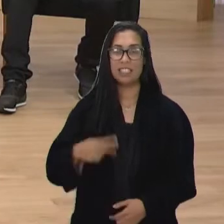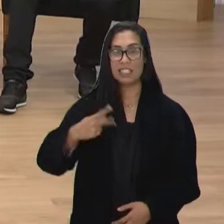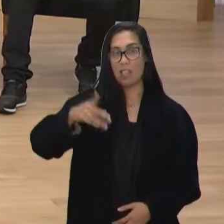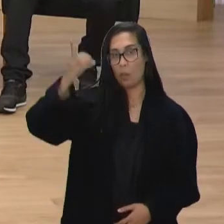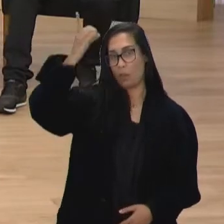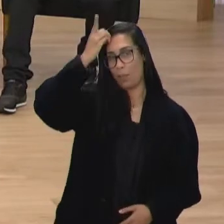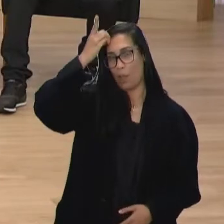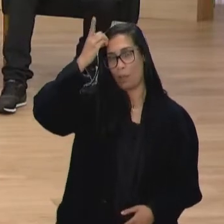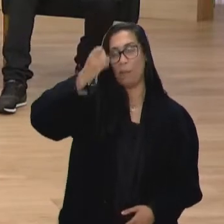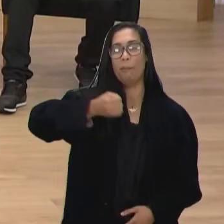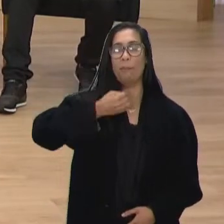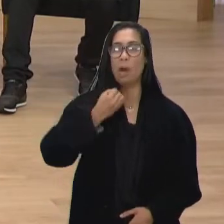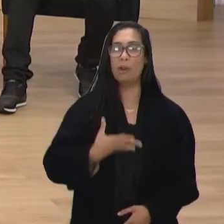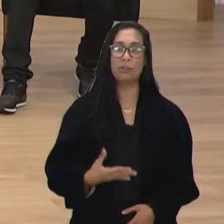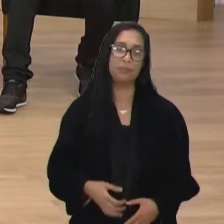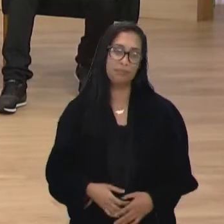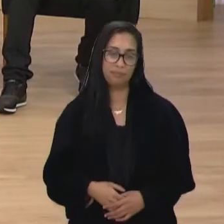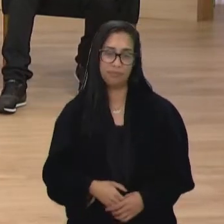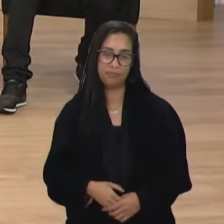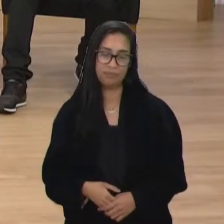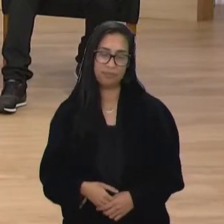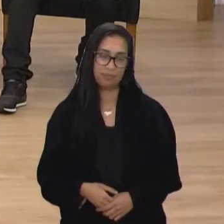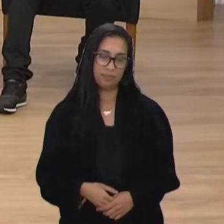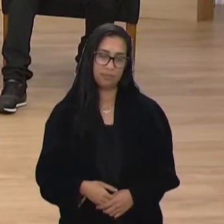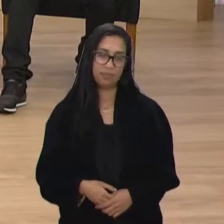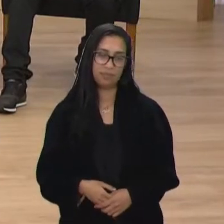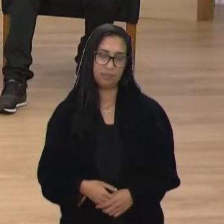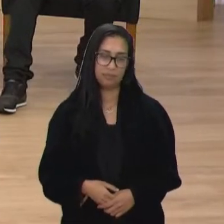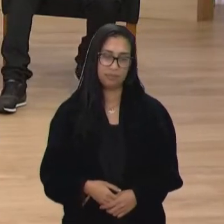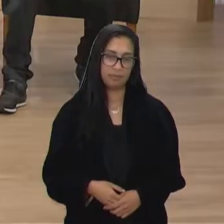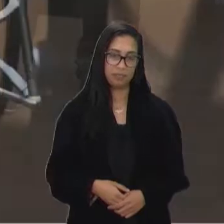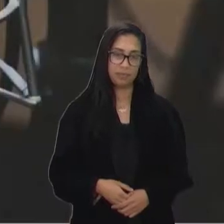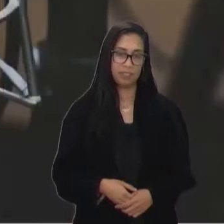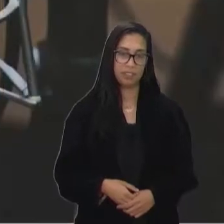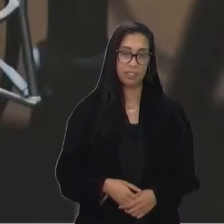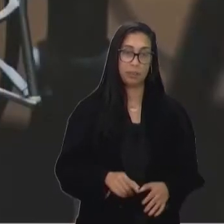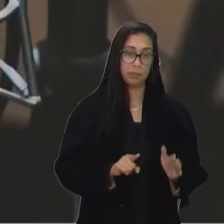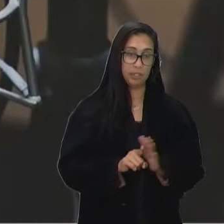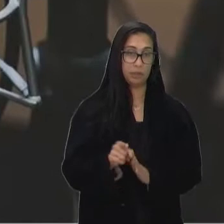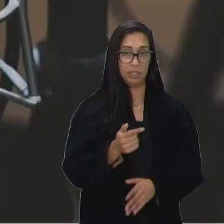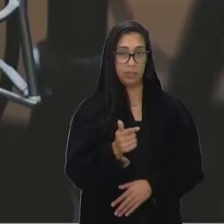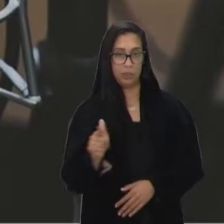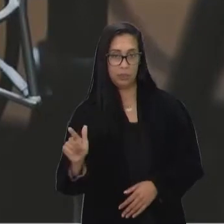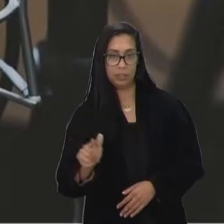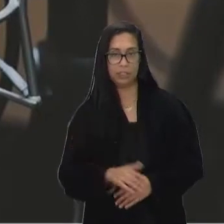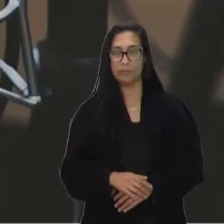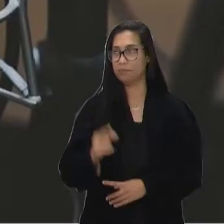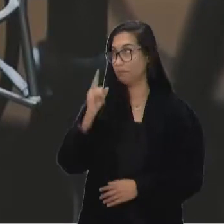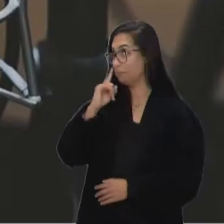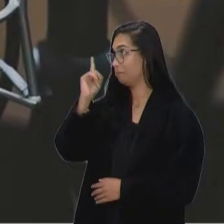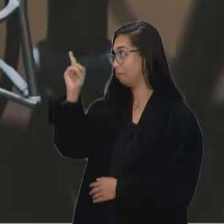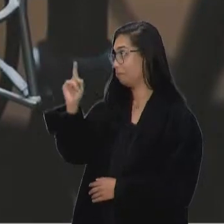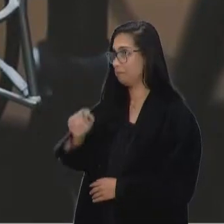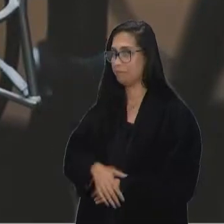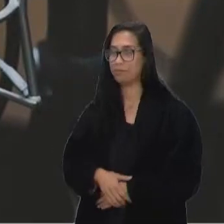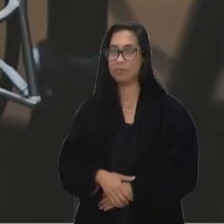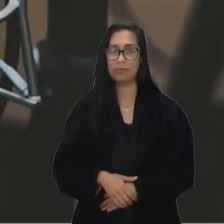executá-los na prática aí. Vamos para a próxima pergunta aqui, na tela. E